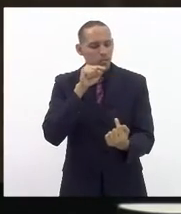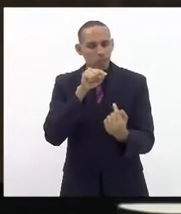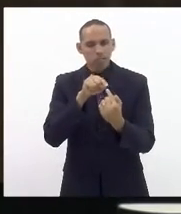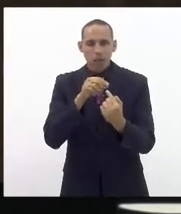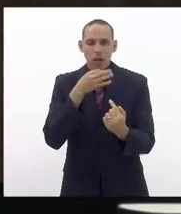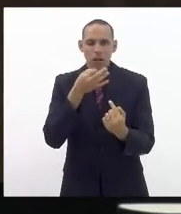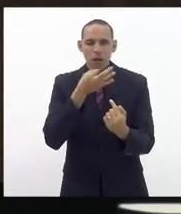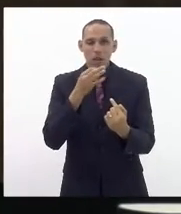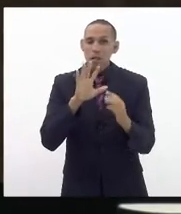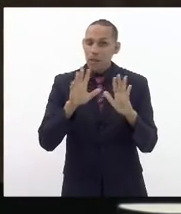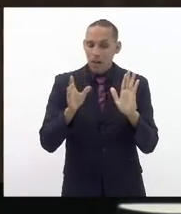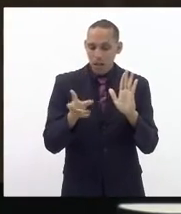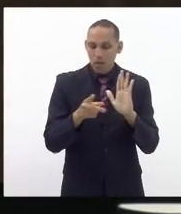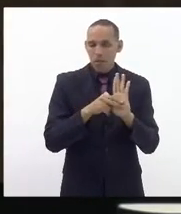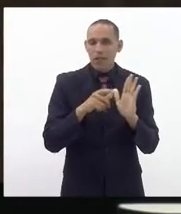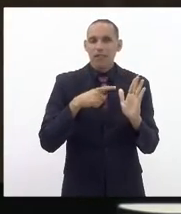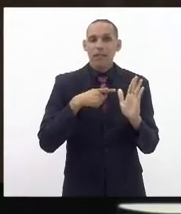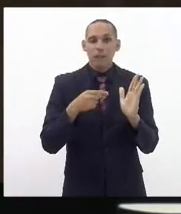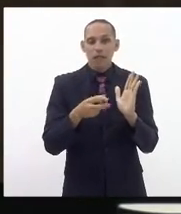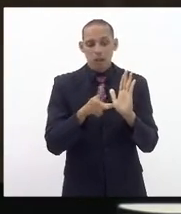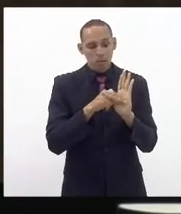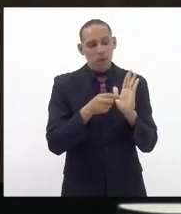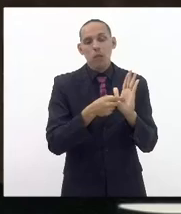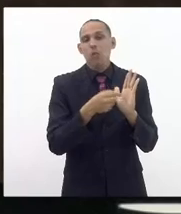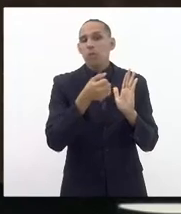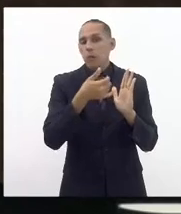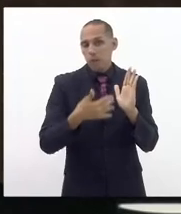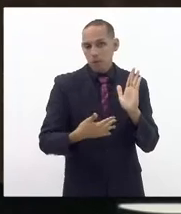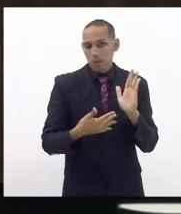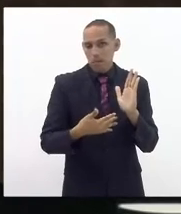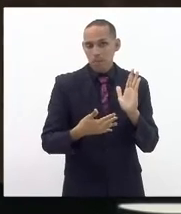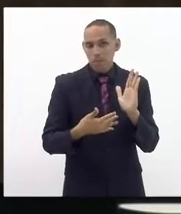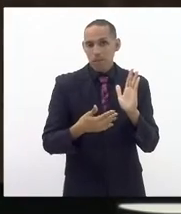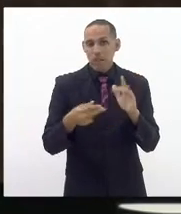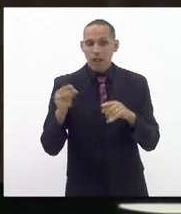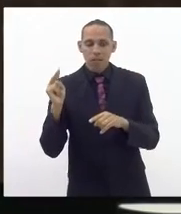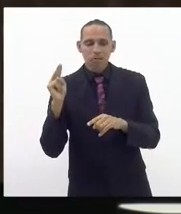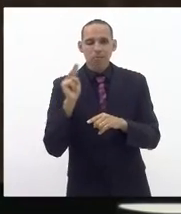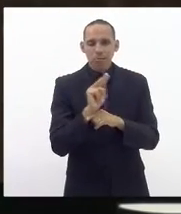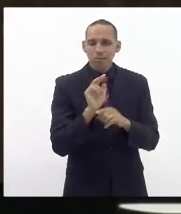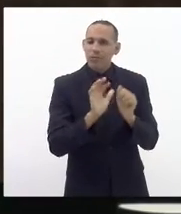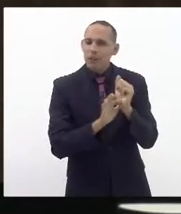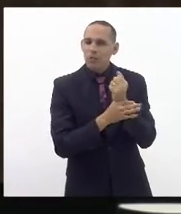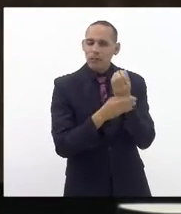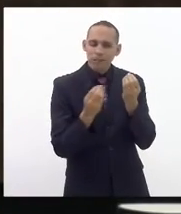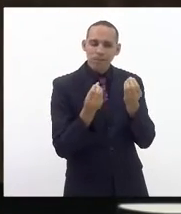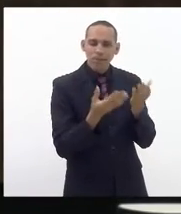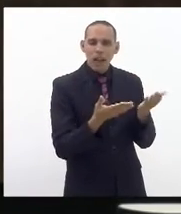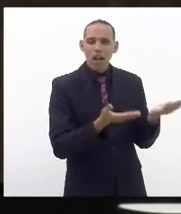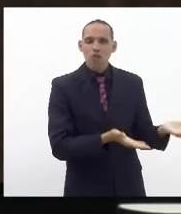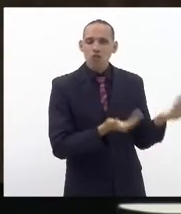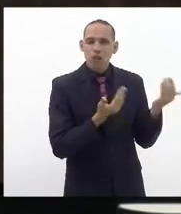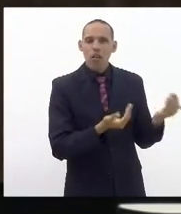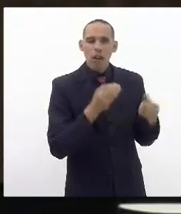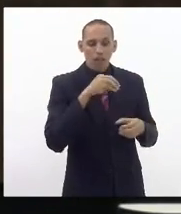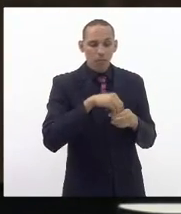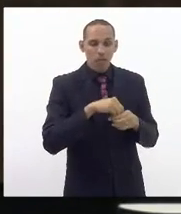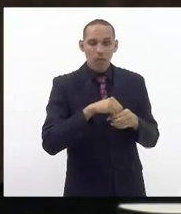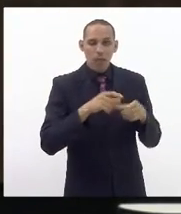com a emenda, que é o seguinte: que será assegurado às adolescentes nos espaços